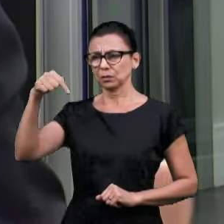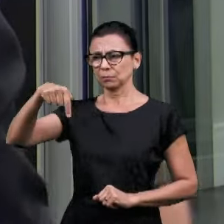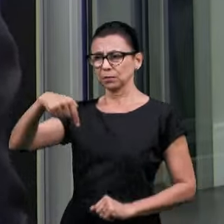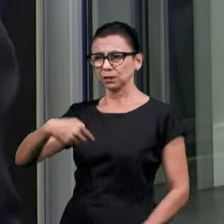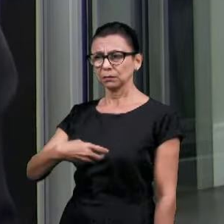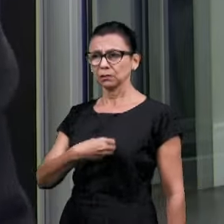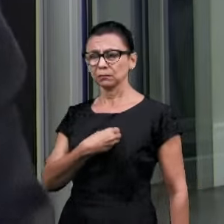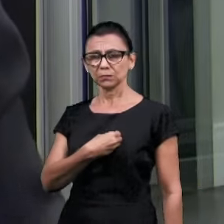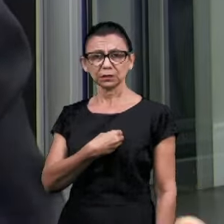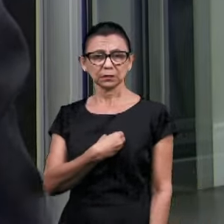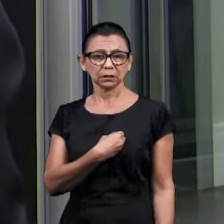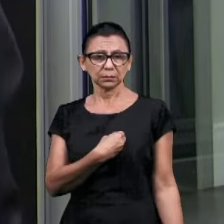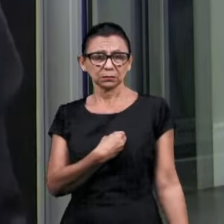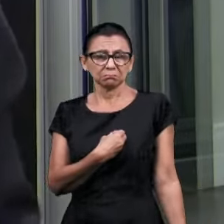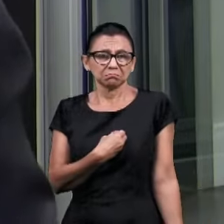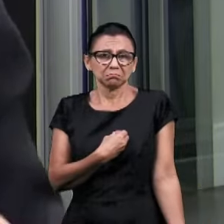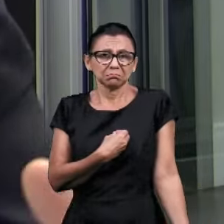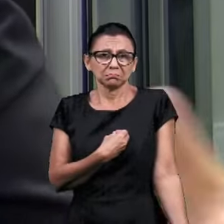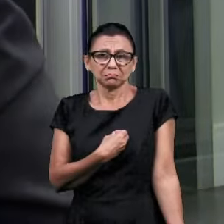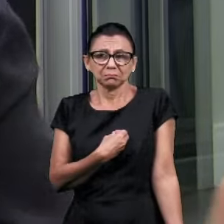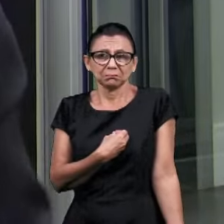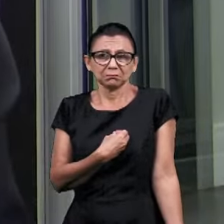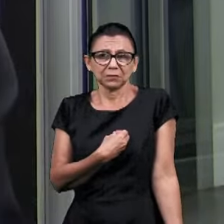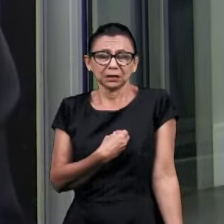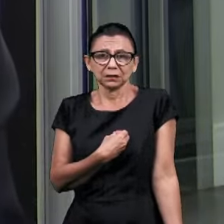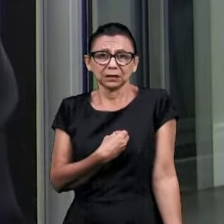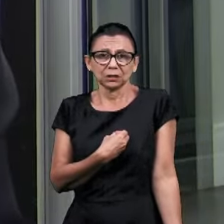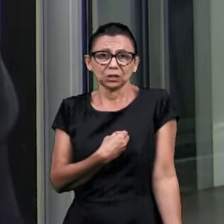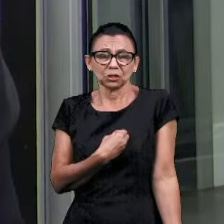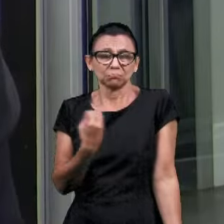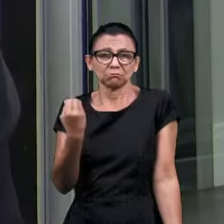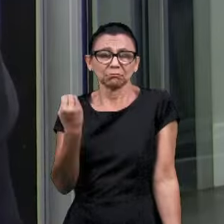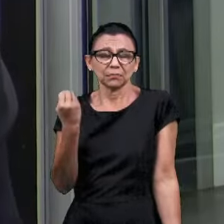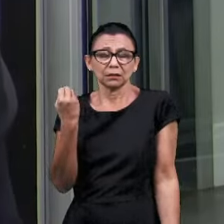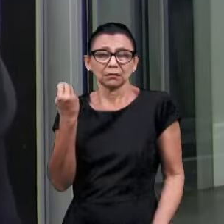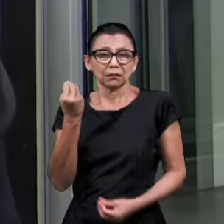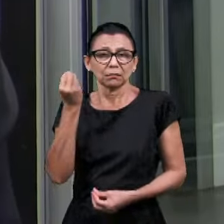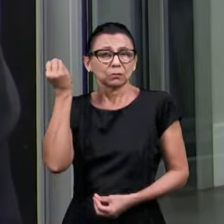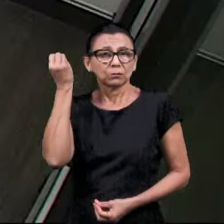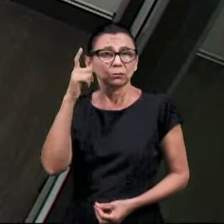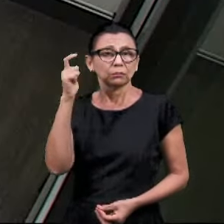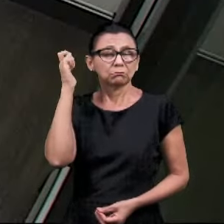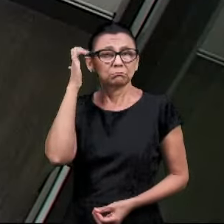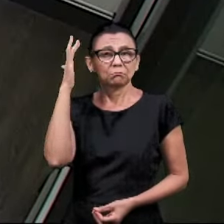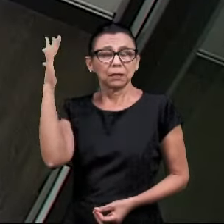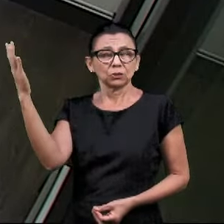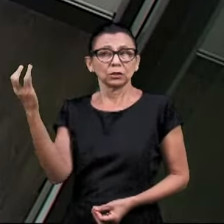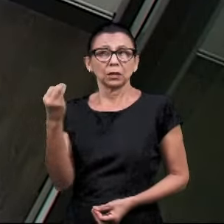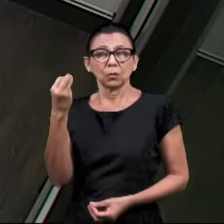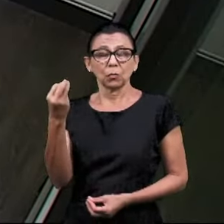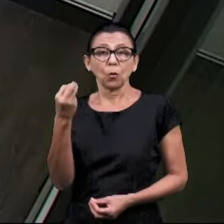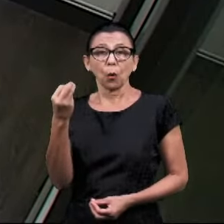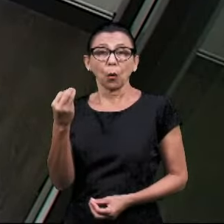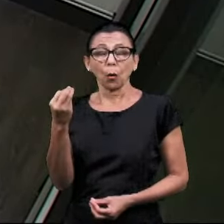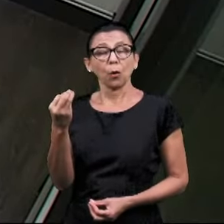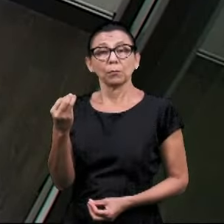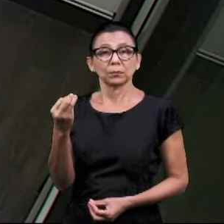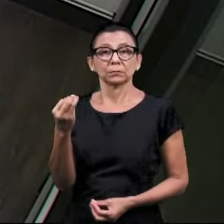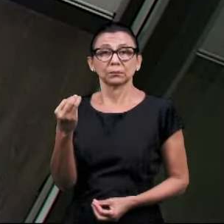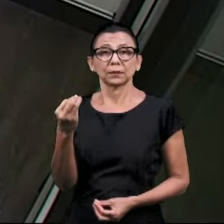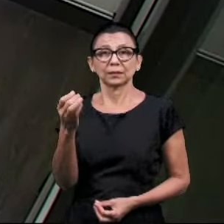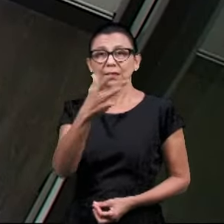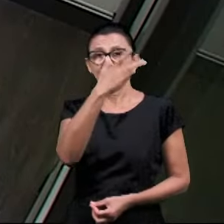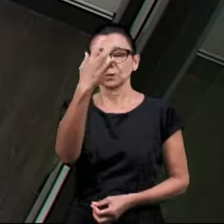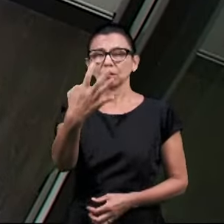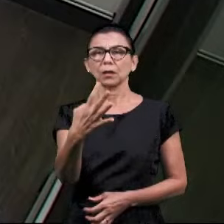nós não temos noção do alcance disso aqui. Verdade, Entendeu? A gente não sabe como é que está sendo a reação agora do ouvinte. Você